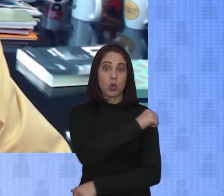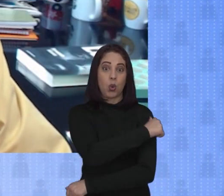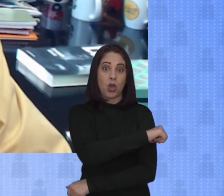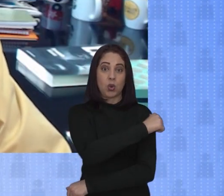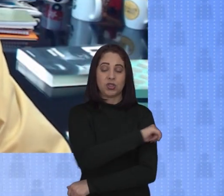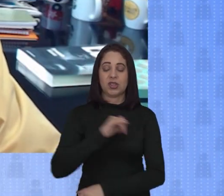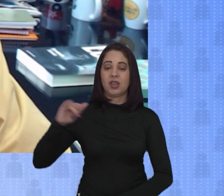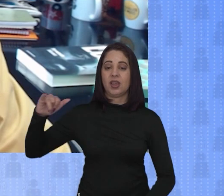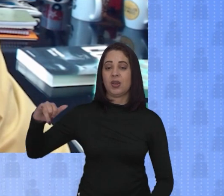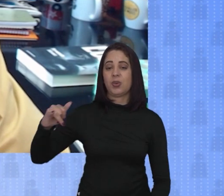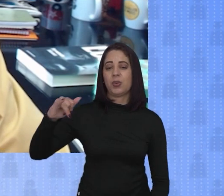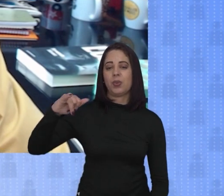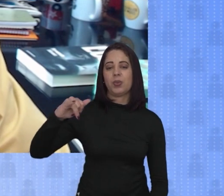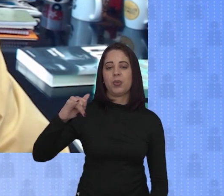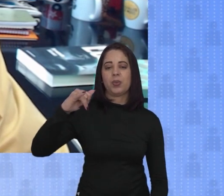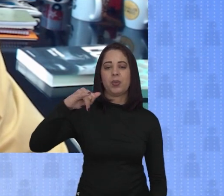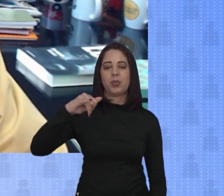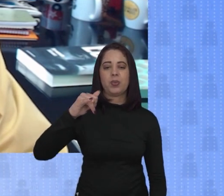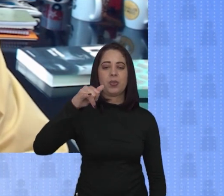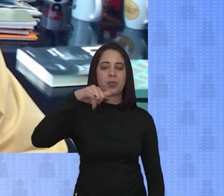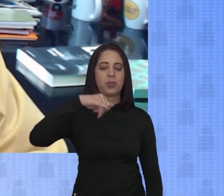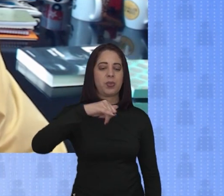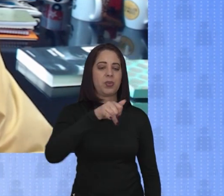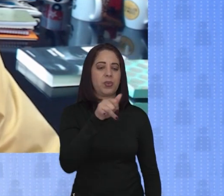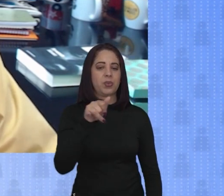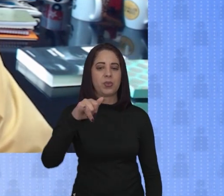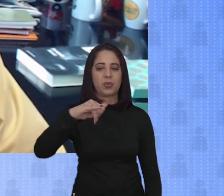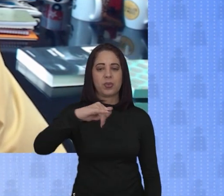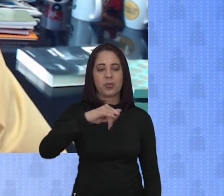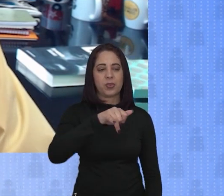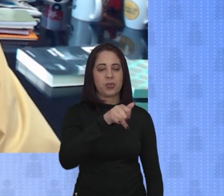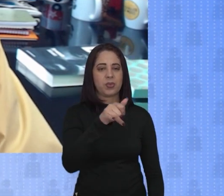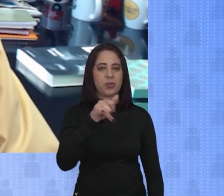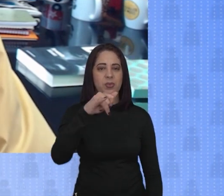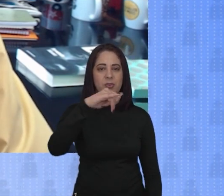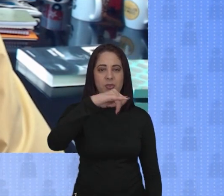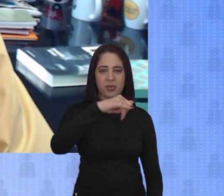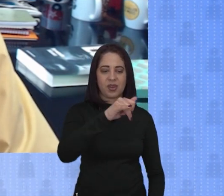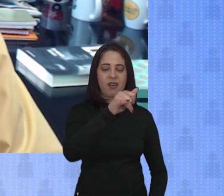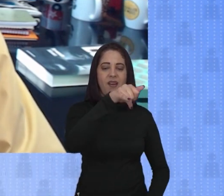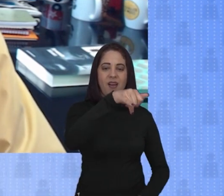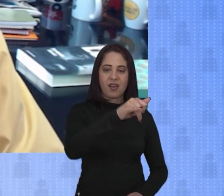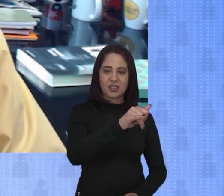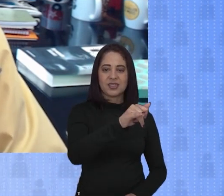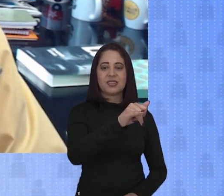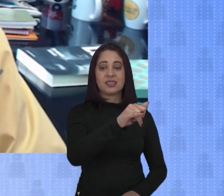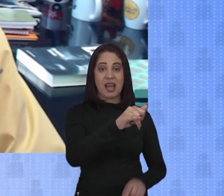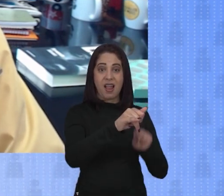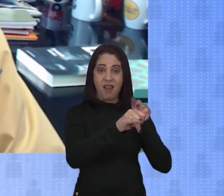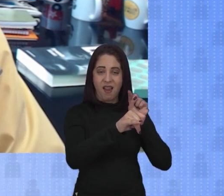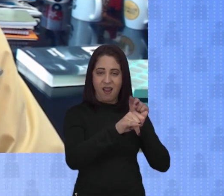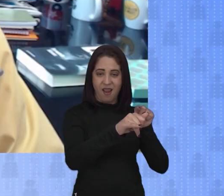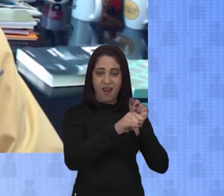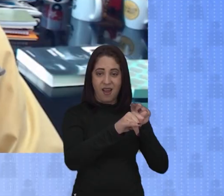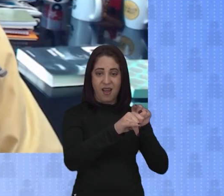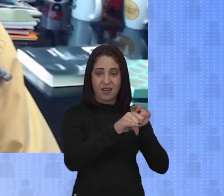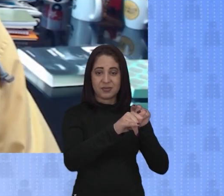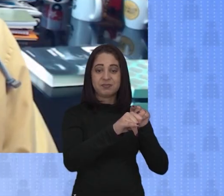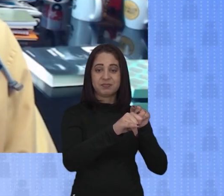Janeiro com a tarefa de entregar, ainda com o dia claro,